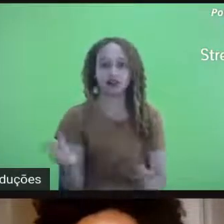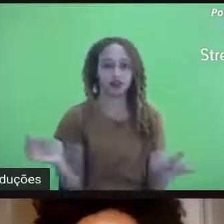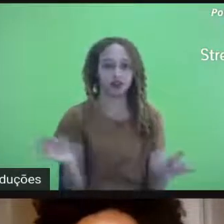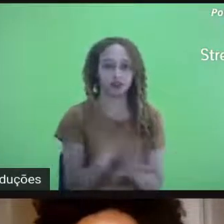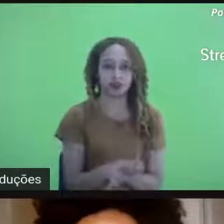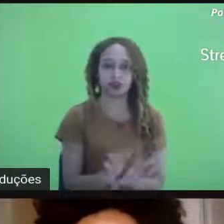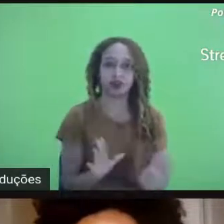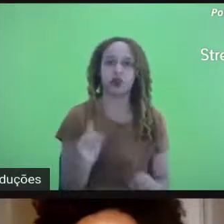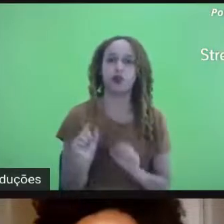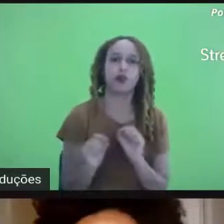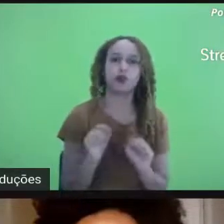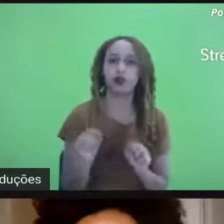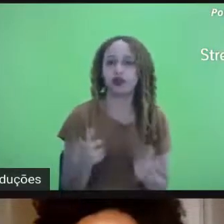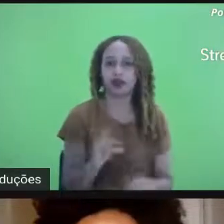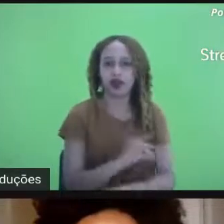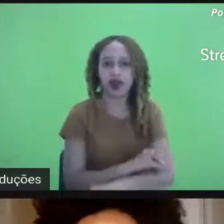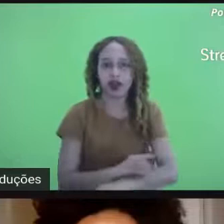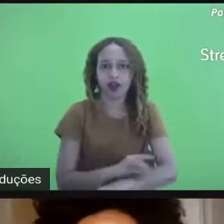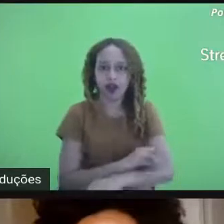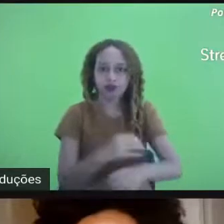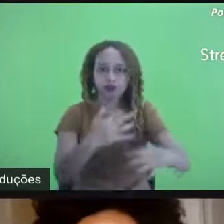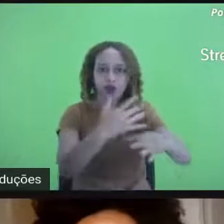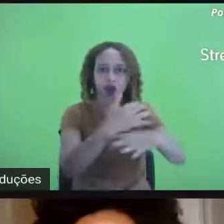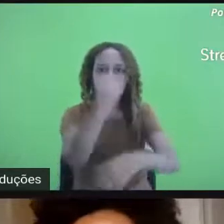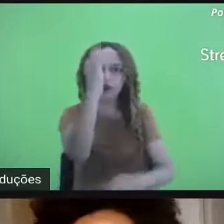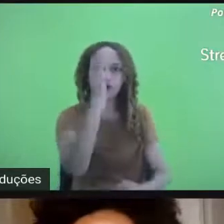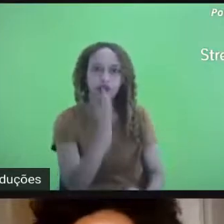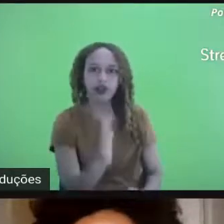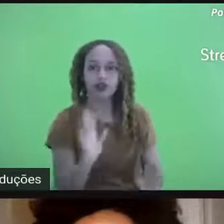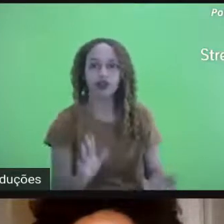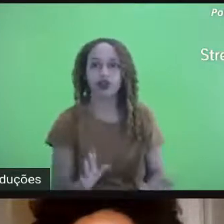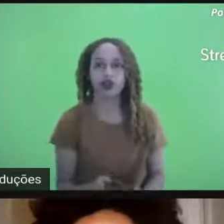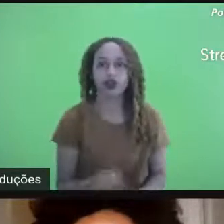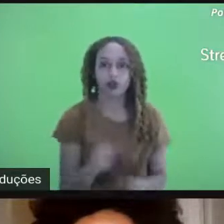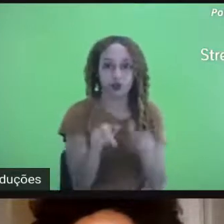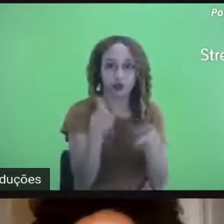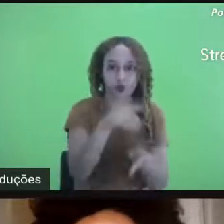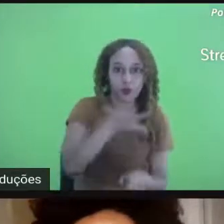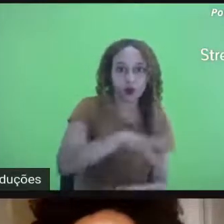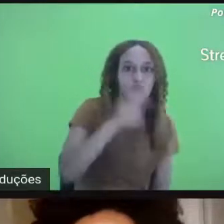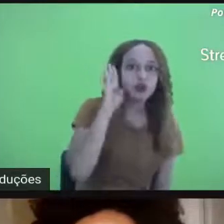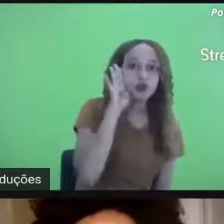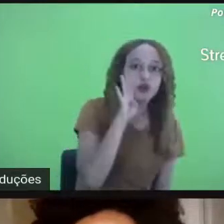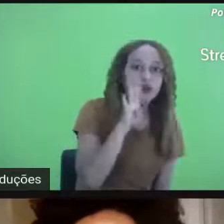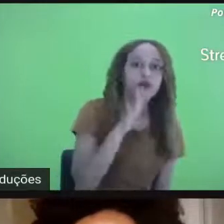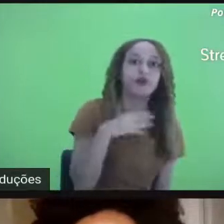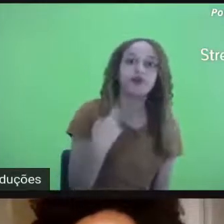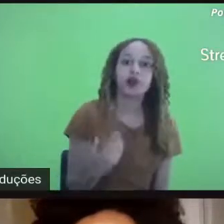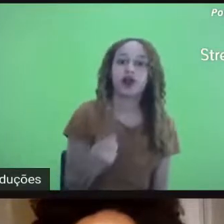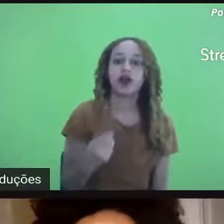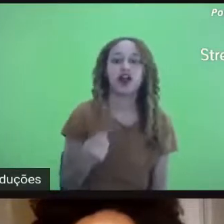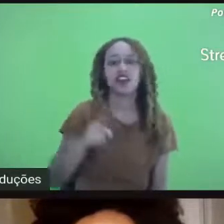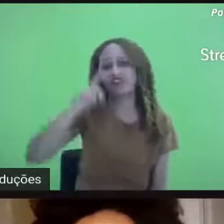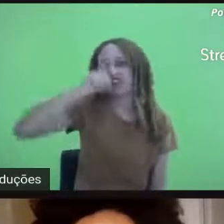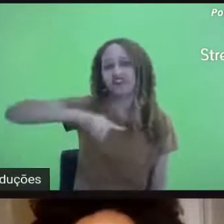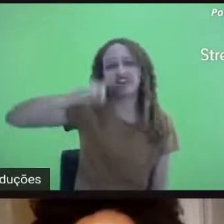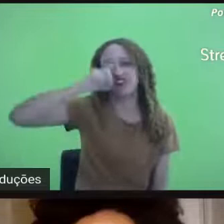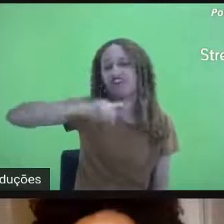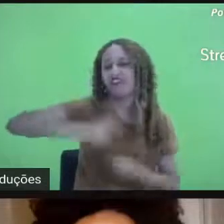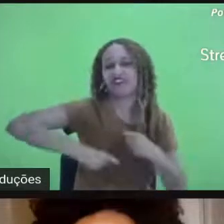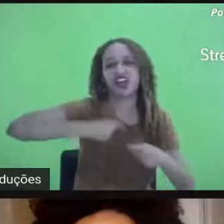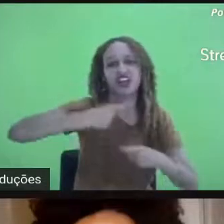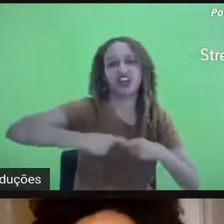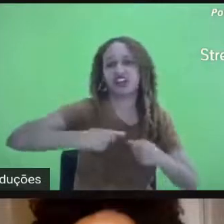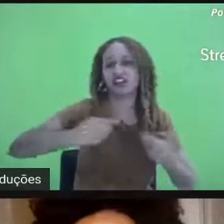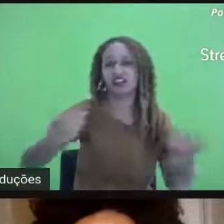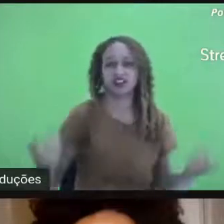que é a arquitetura brasileira? A branquitude brasileira falhou em entender o que é a sua própria arquitetura. Nós somos extremamente